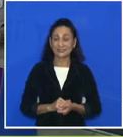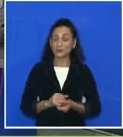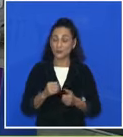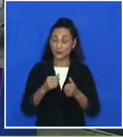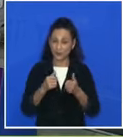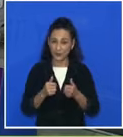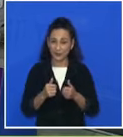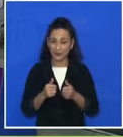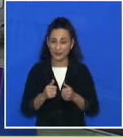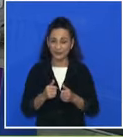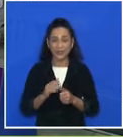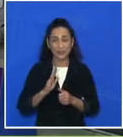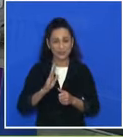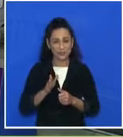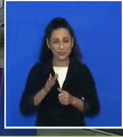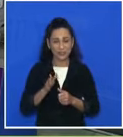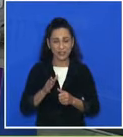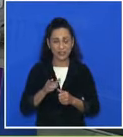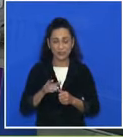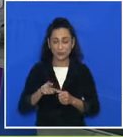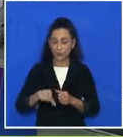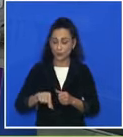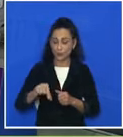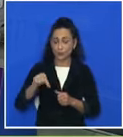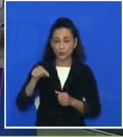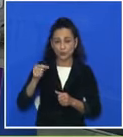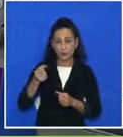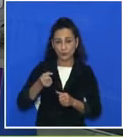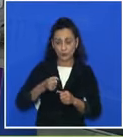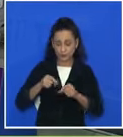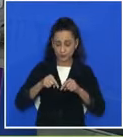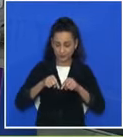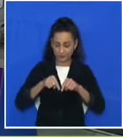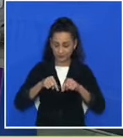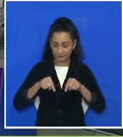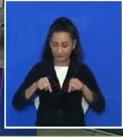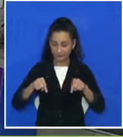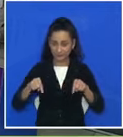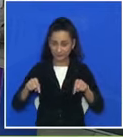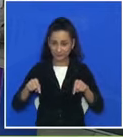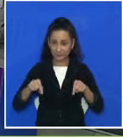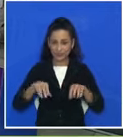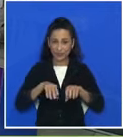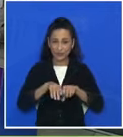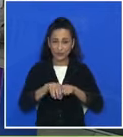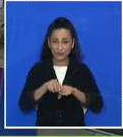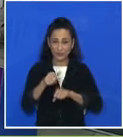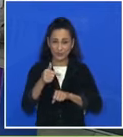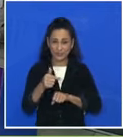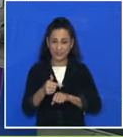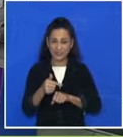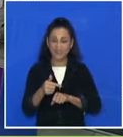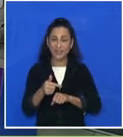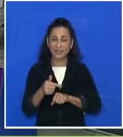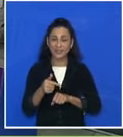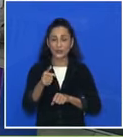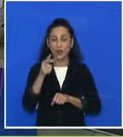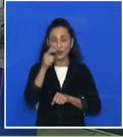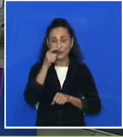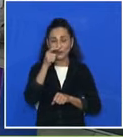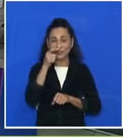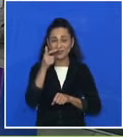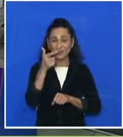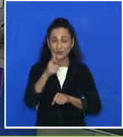Muito bem, já temos então confirmados os números sorteados do Super 7 e nós vamos mais uma vez passar com os nossos